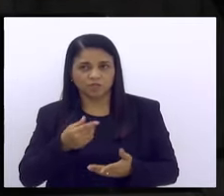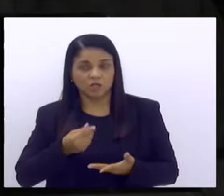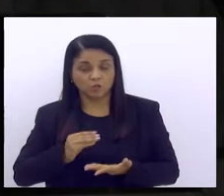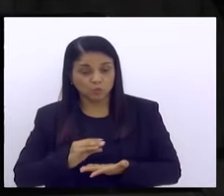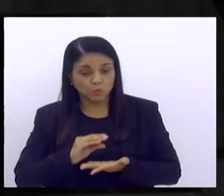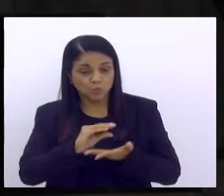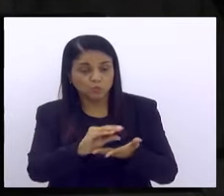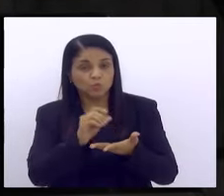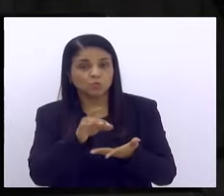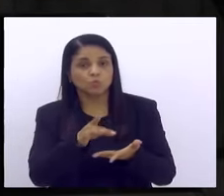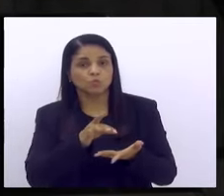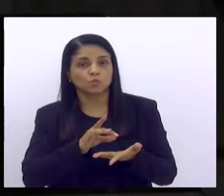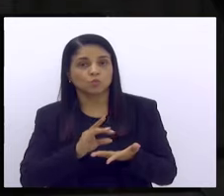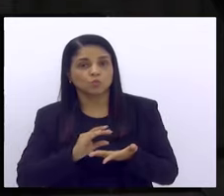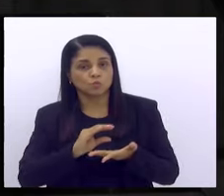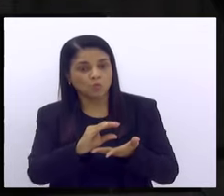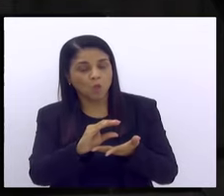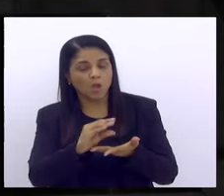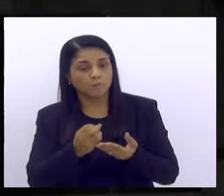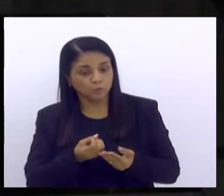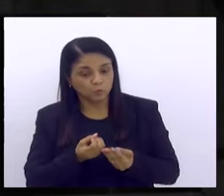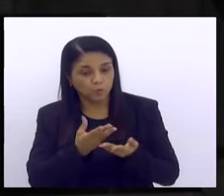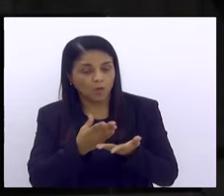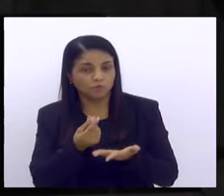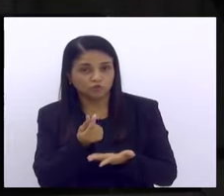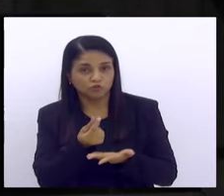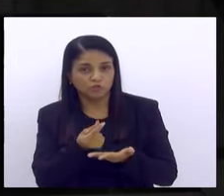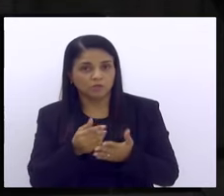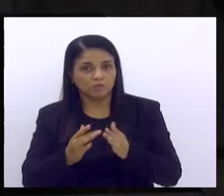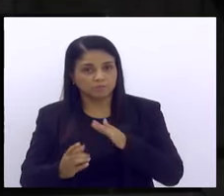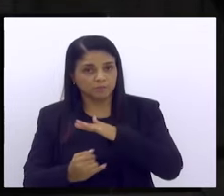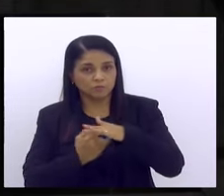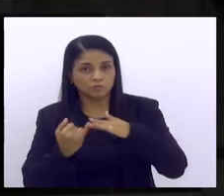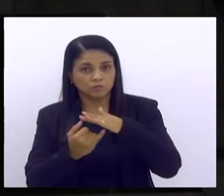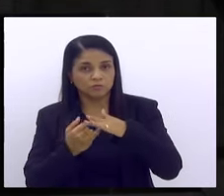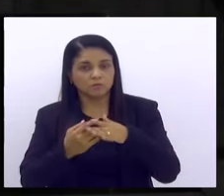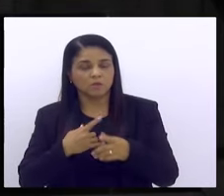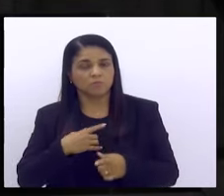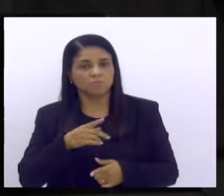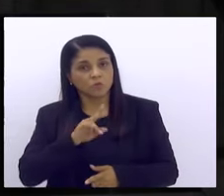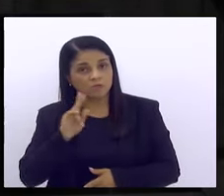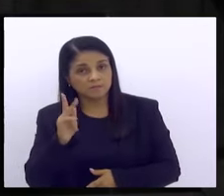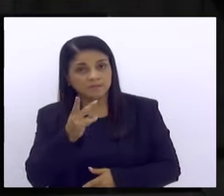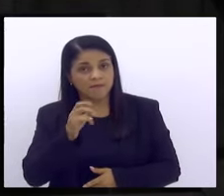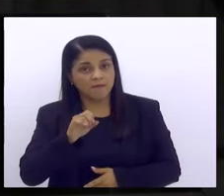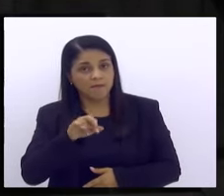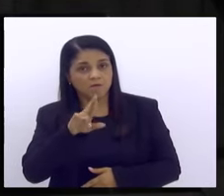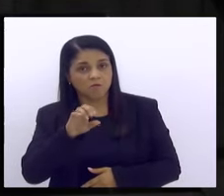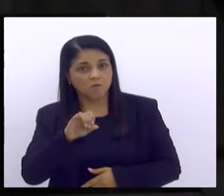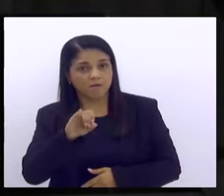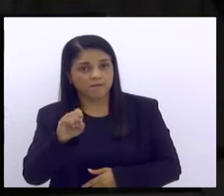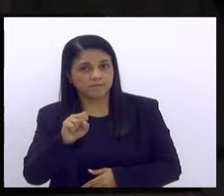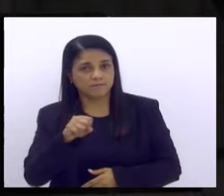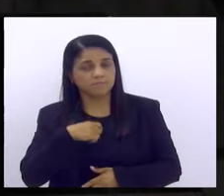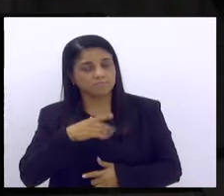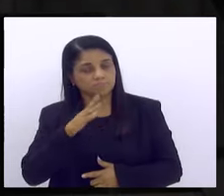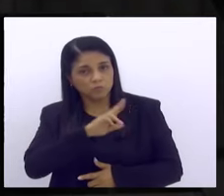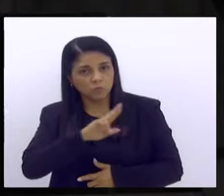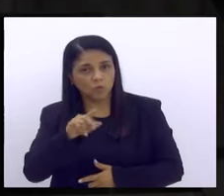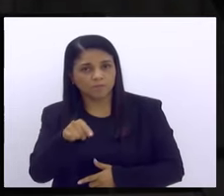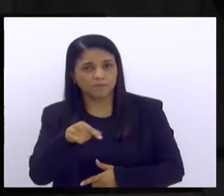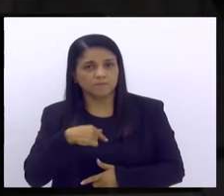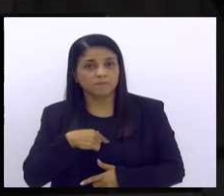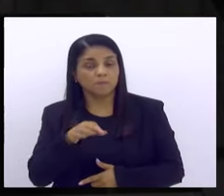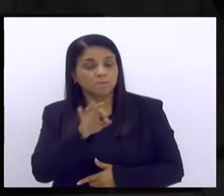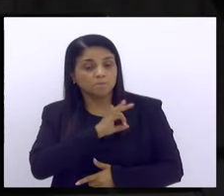essa instituição a qual nós amamos, a qual nós chamamos vocês de herói. Agora, você policial